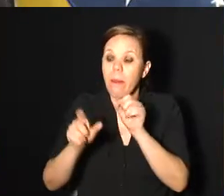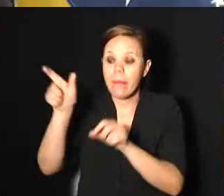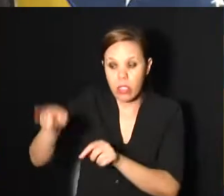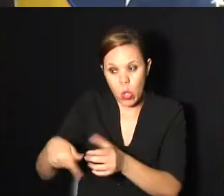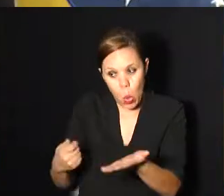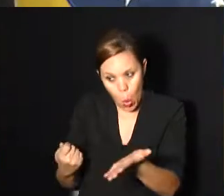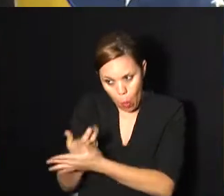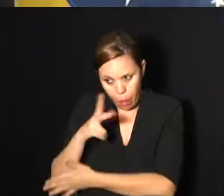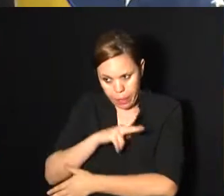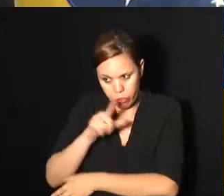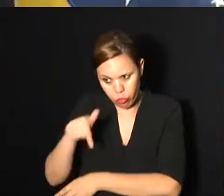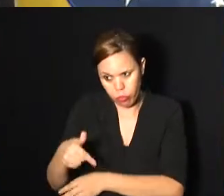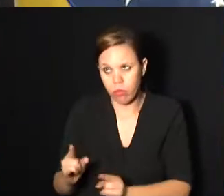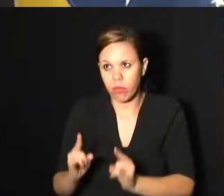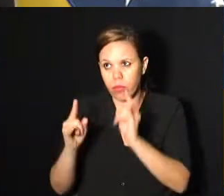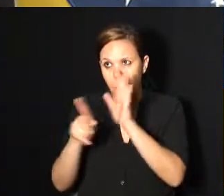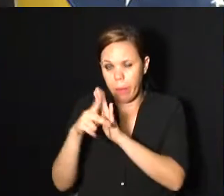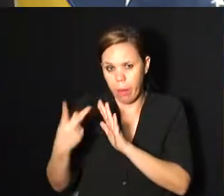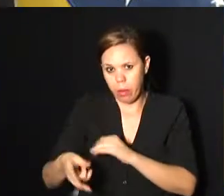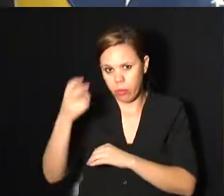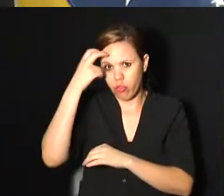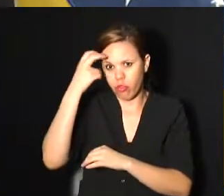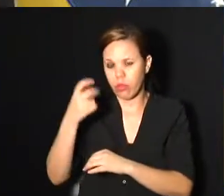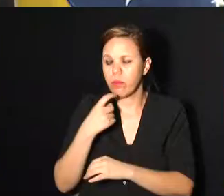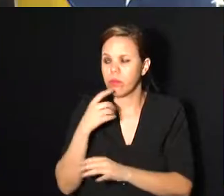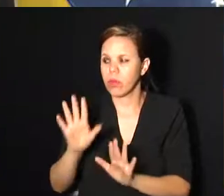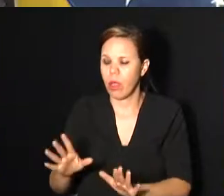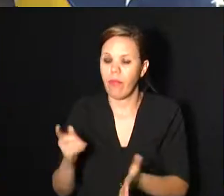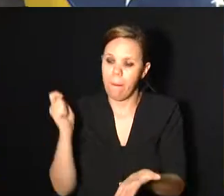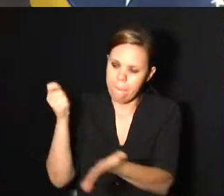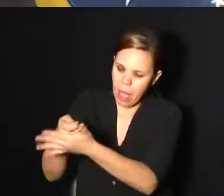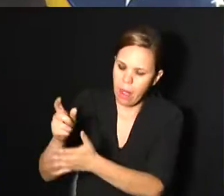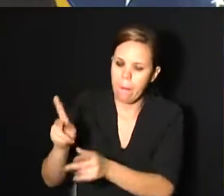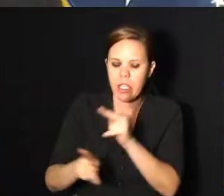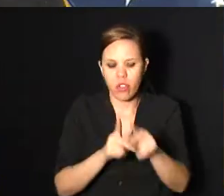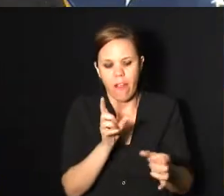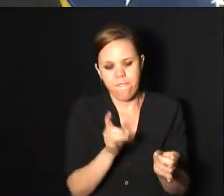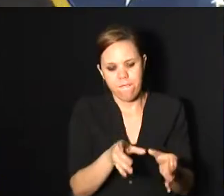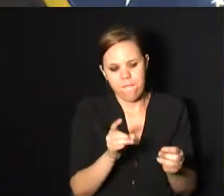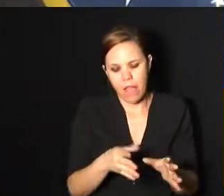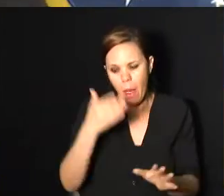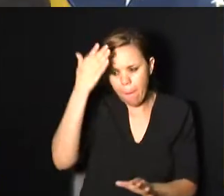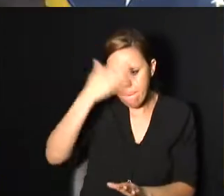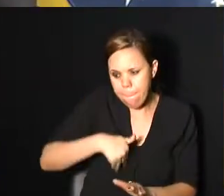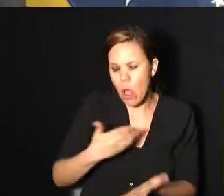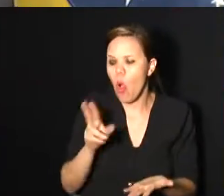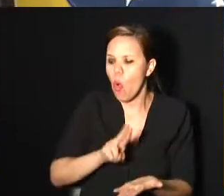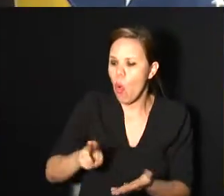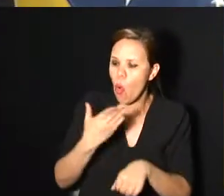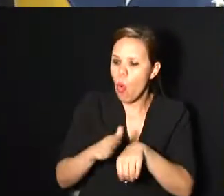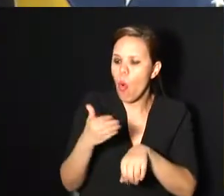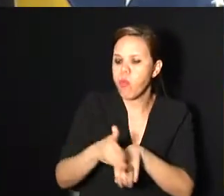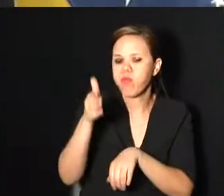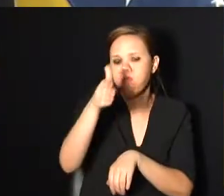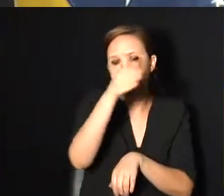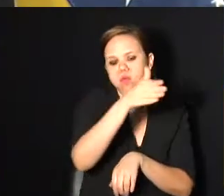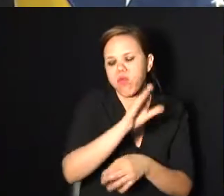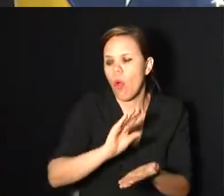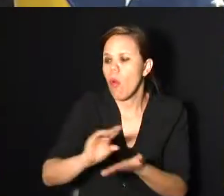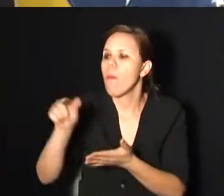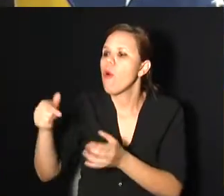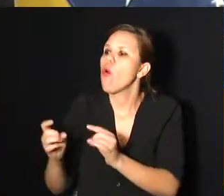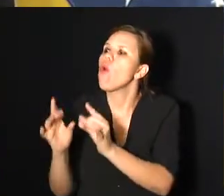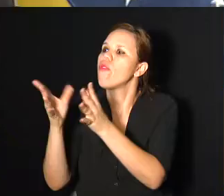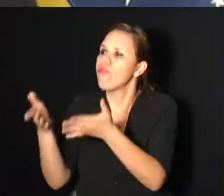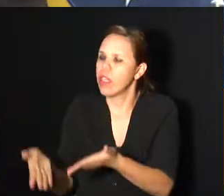claro, ele vai fazer o pagamento, mas aquele que vende é que terá que fazer o bom uso do dinheiro no imóvel tombado e